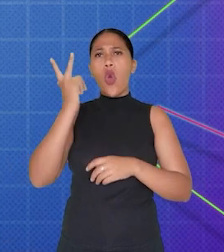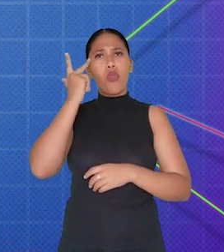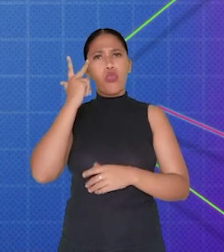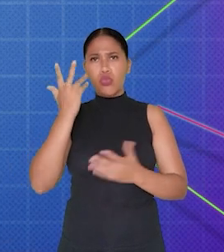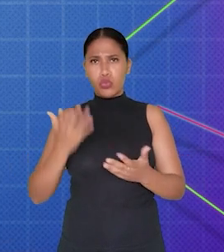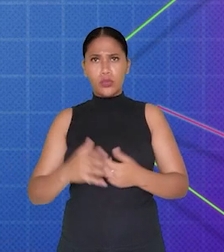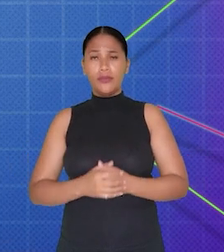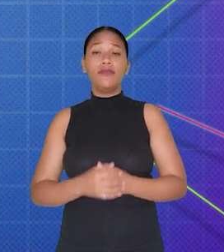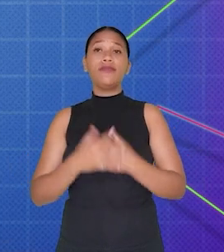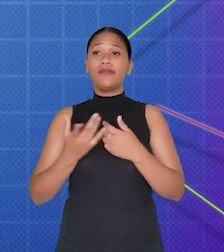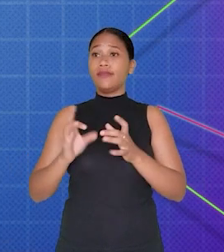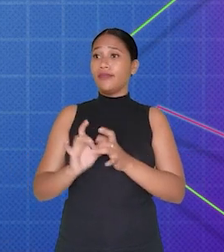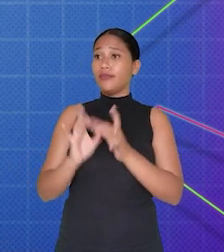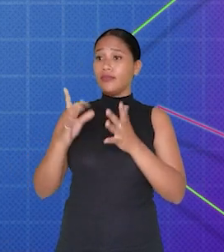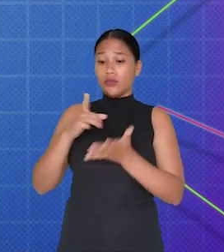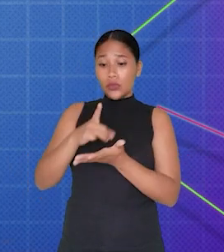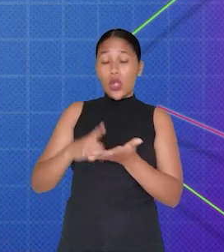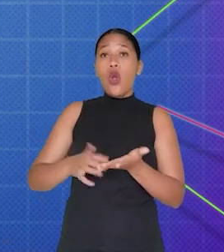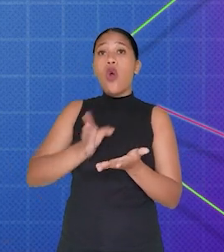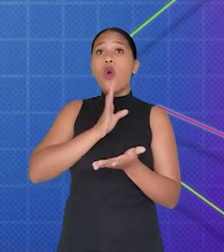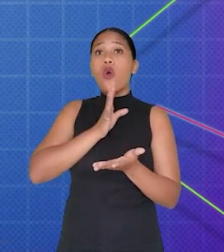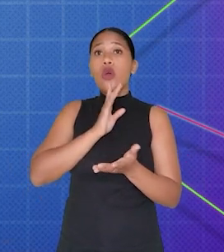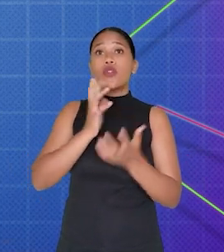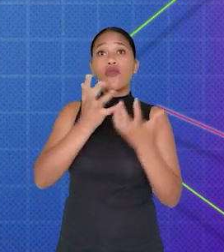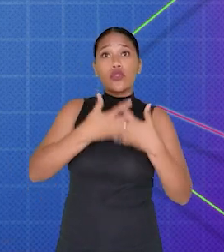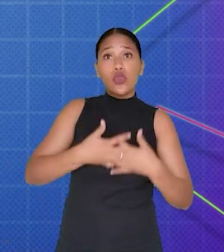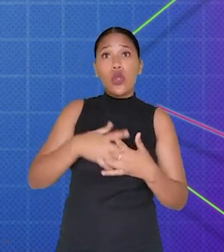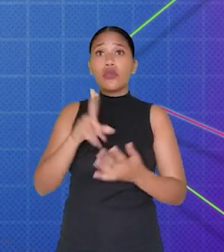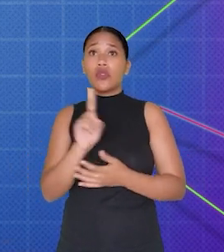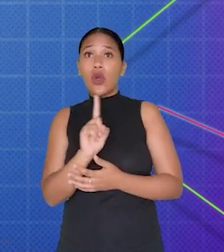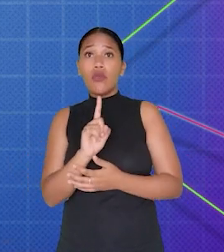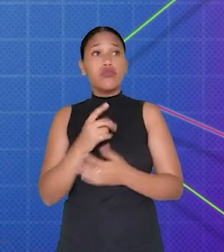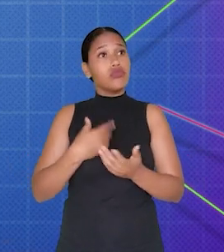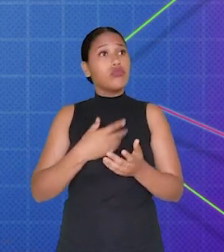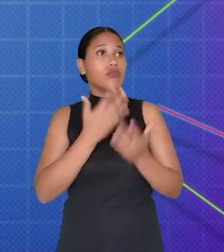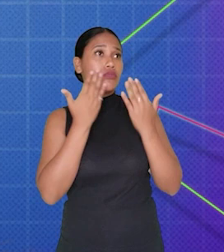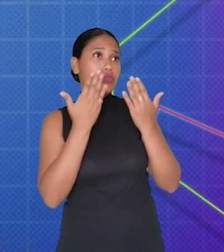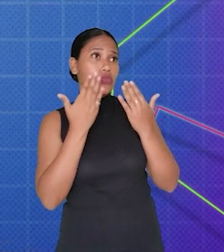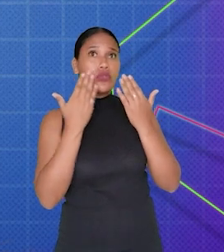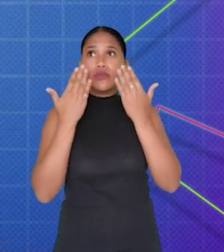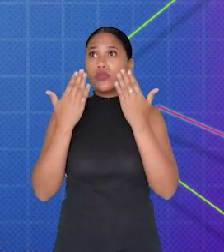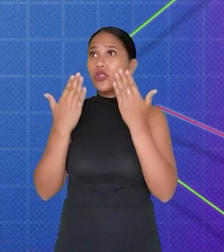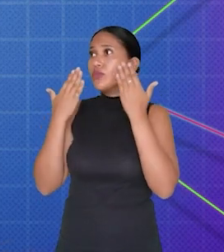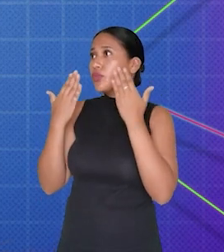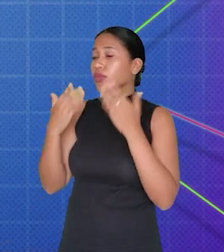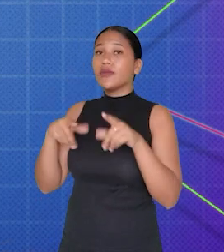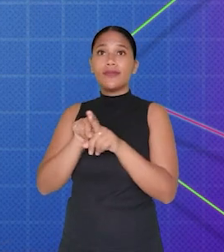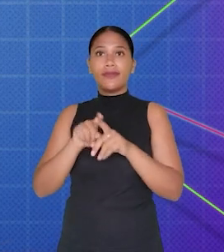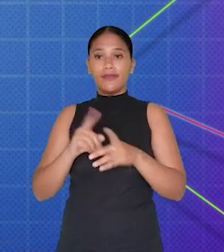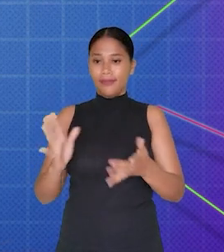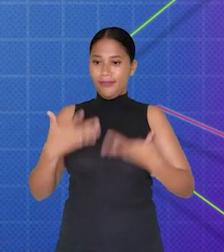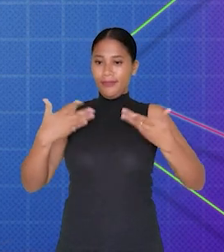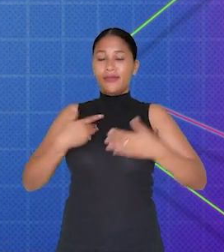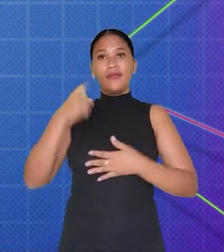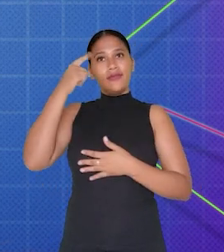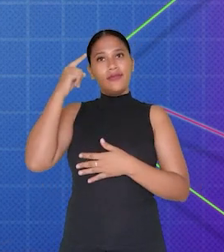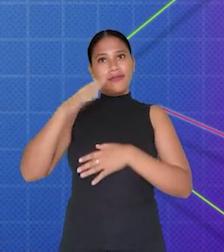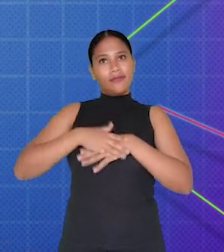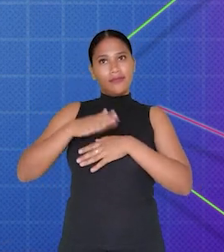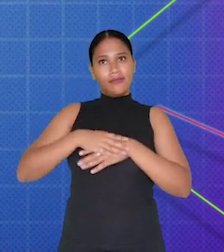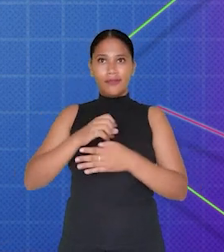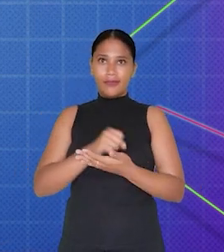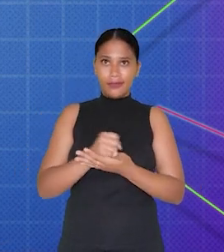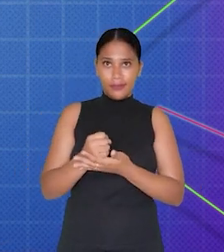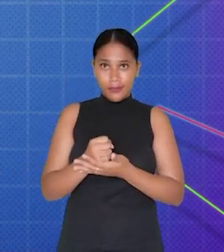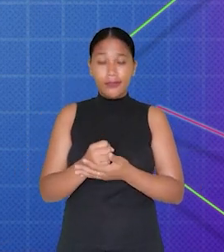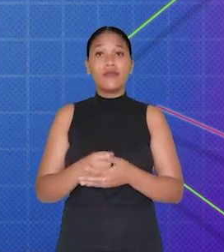na etapa de design de um jogo. Isso permite que o designer conheça o que funciona e o que não funciona em outros jogos similares, além de obter inspiração e ideias